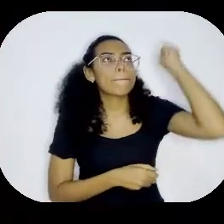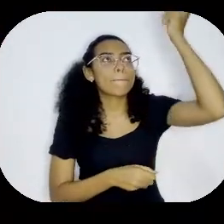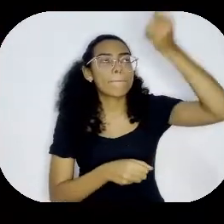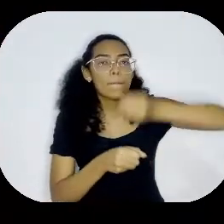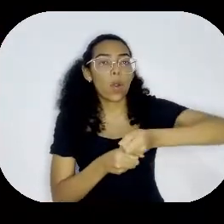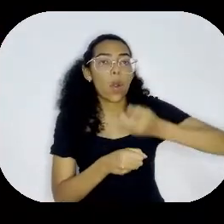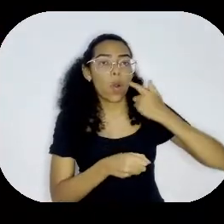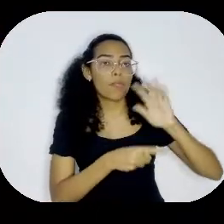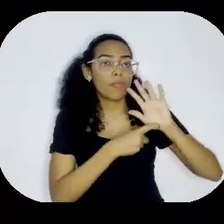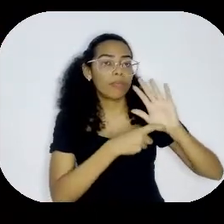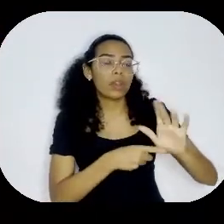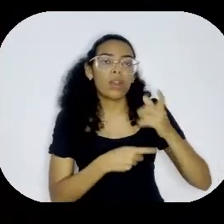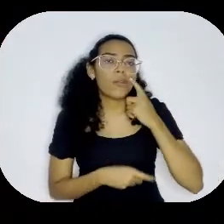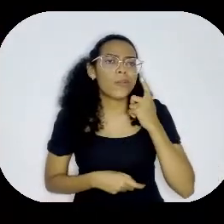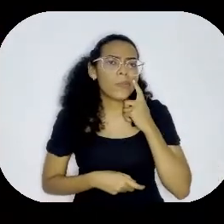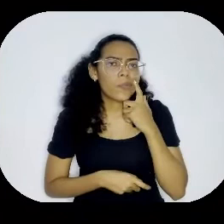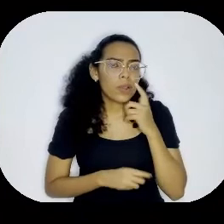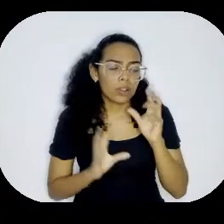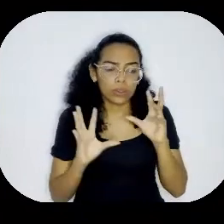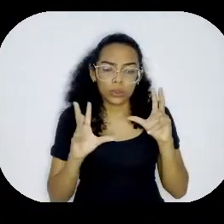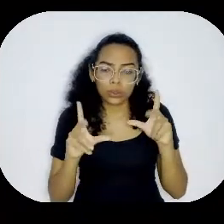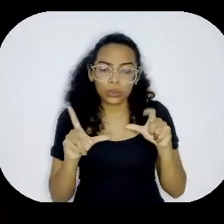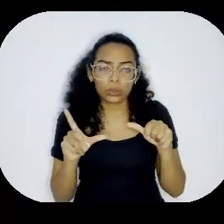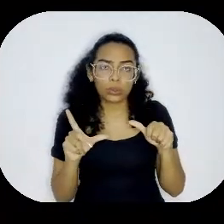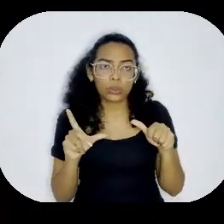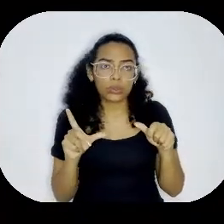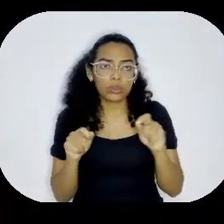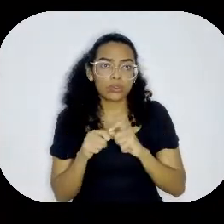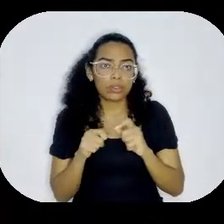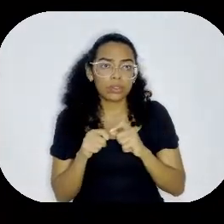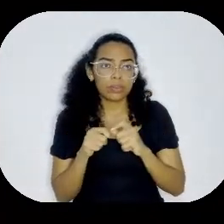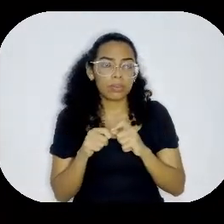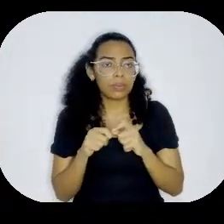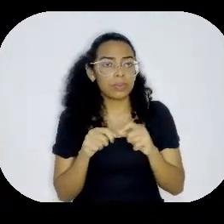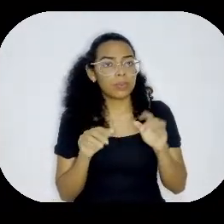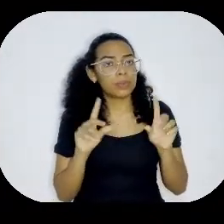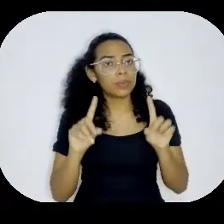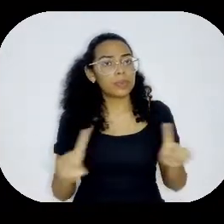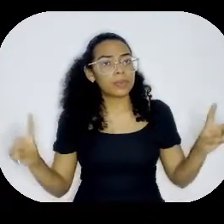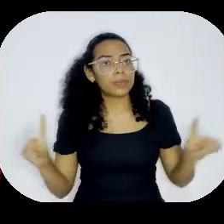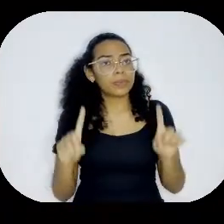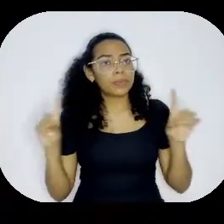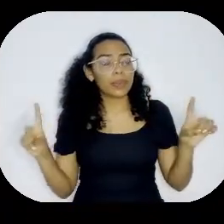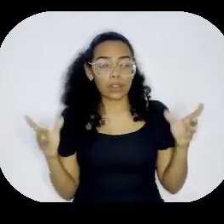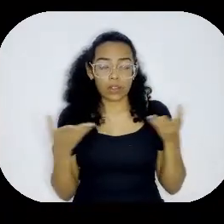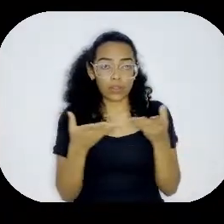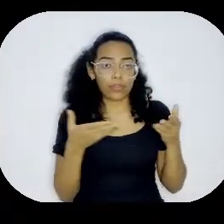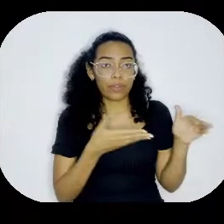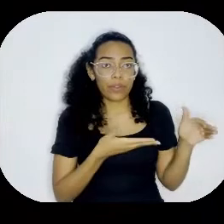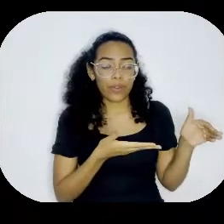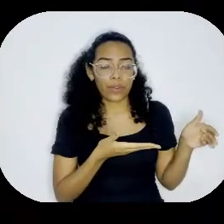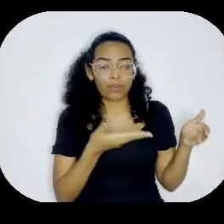mostrei para ele a versão, um pouco da versão de Solencanto em sueco, e ele disse, não, mas eu quero fazer uma versão toda, eu vou levar para a região dos corais de